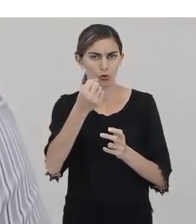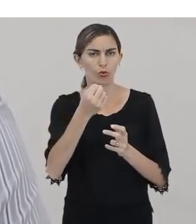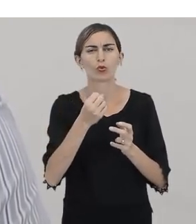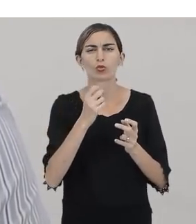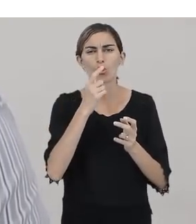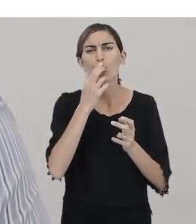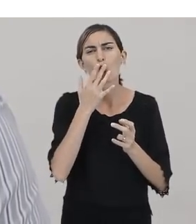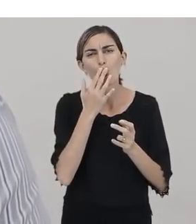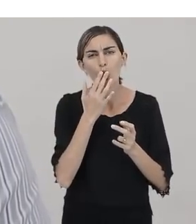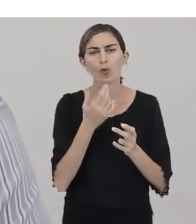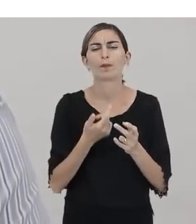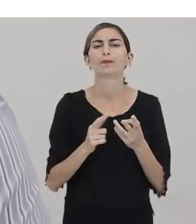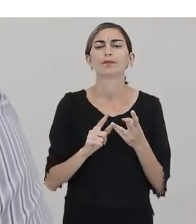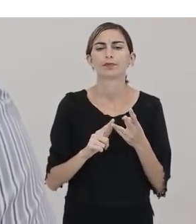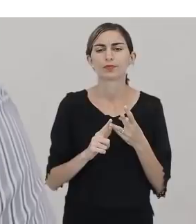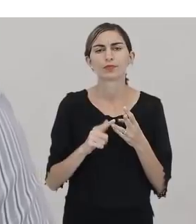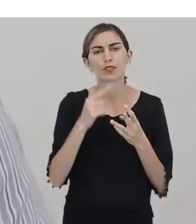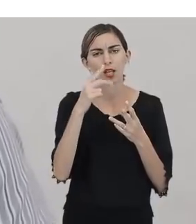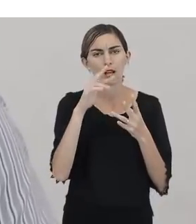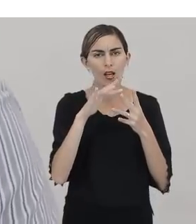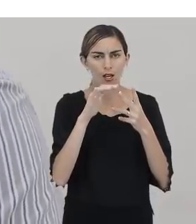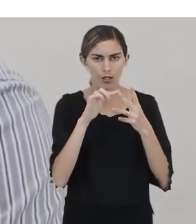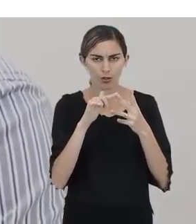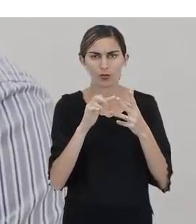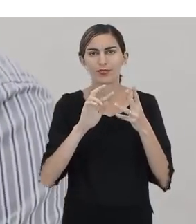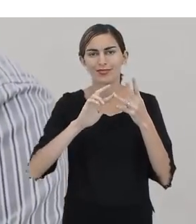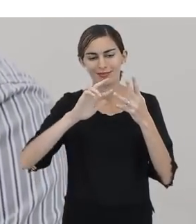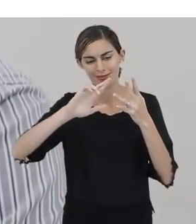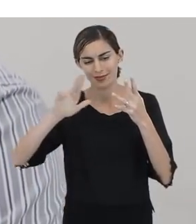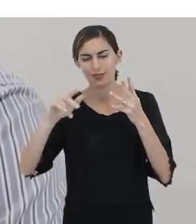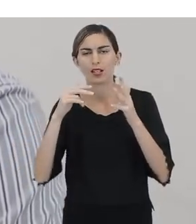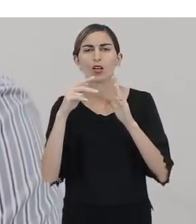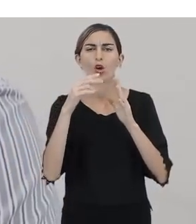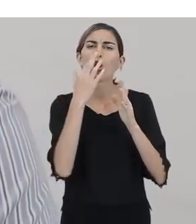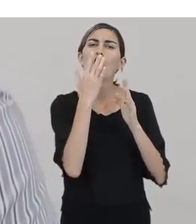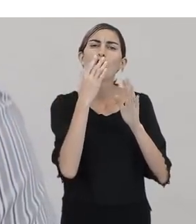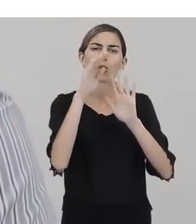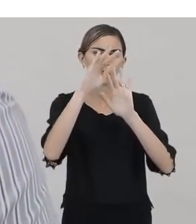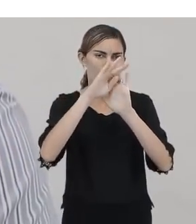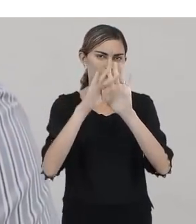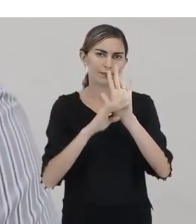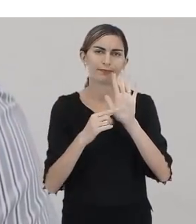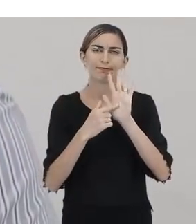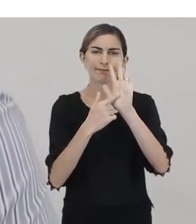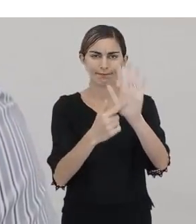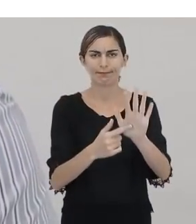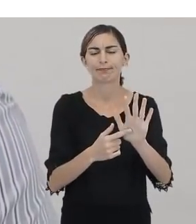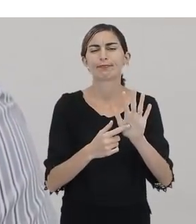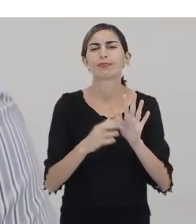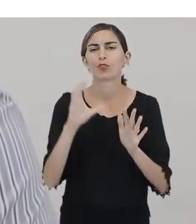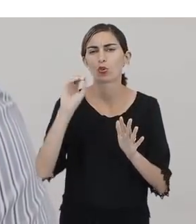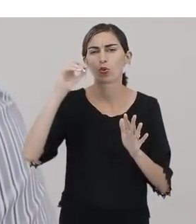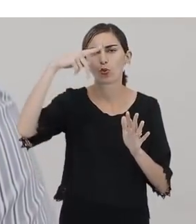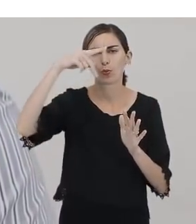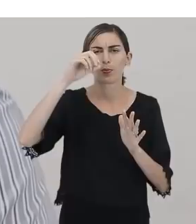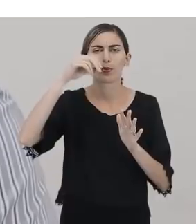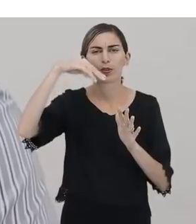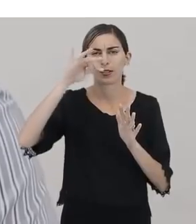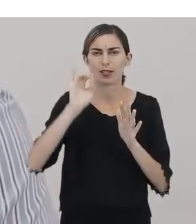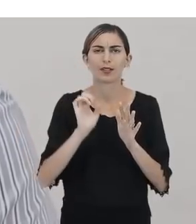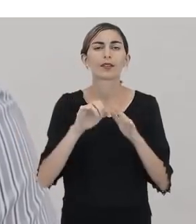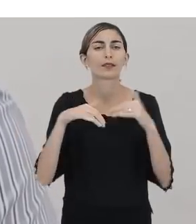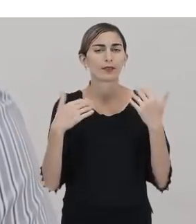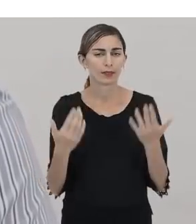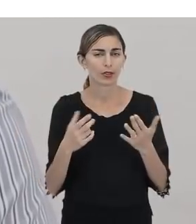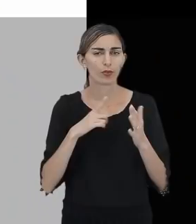cor, e a cor dele default é essa aqui, que é a cor padrão, que é a cor que vai ser exibida aquele componente. Então tem